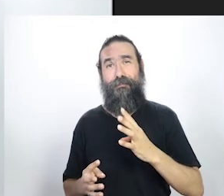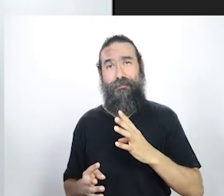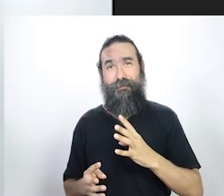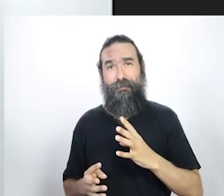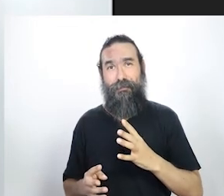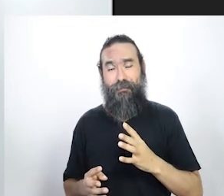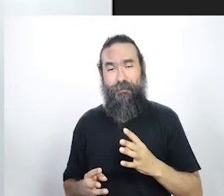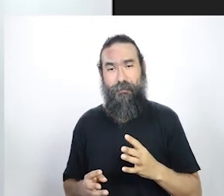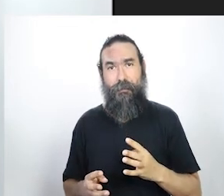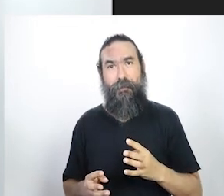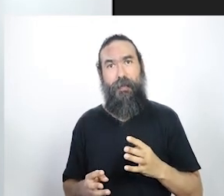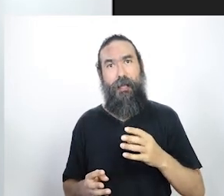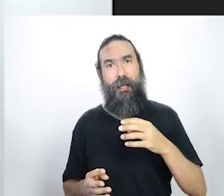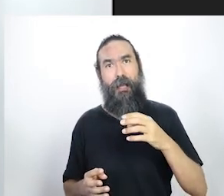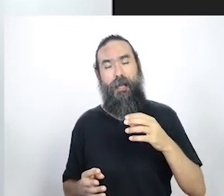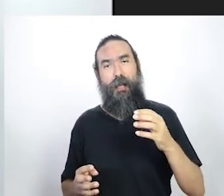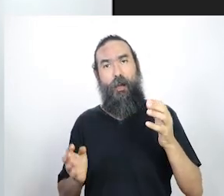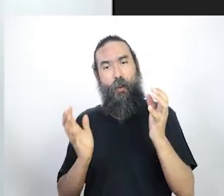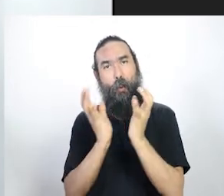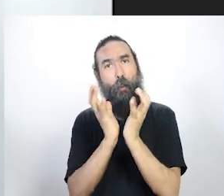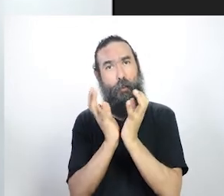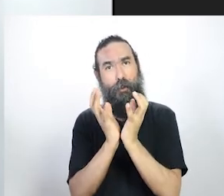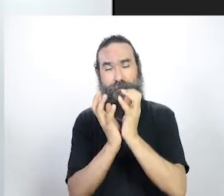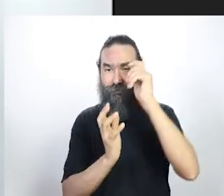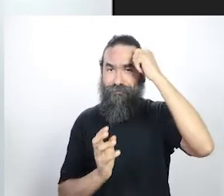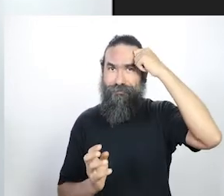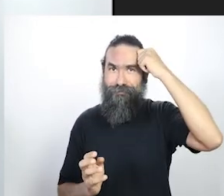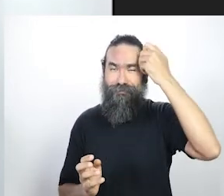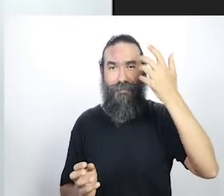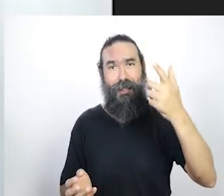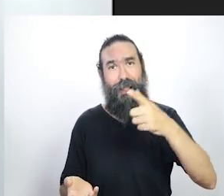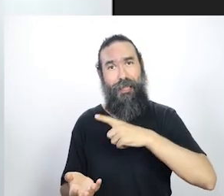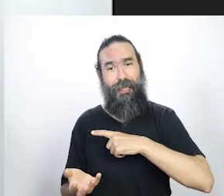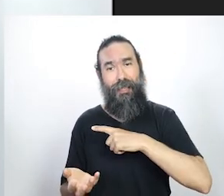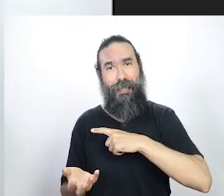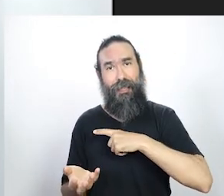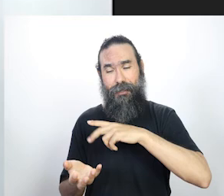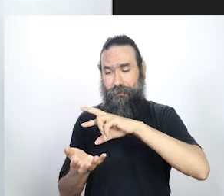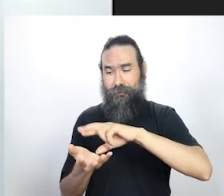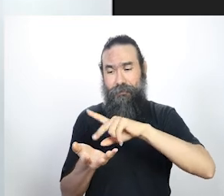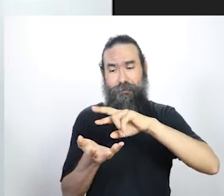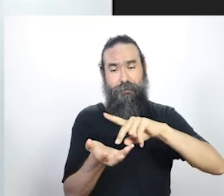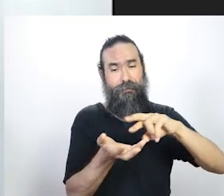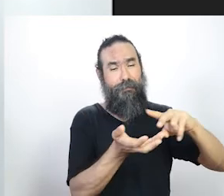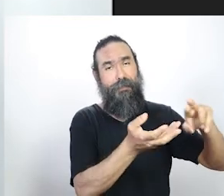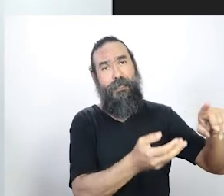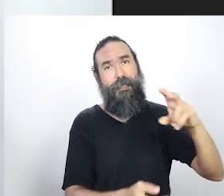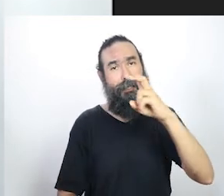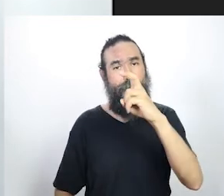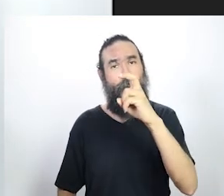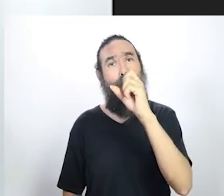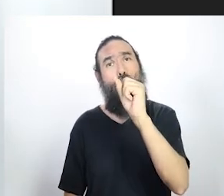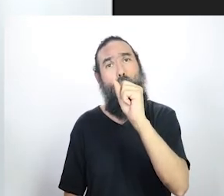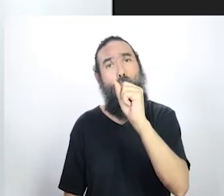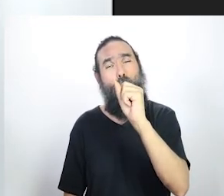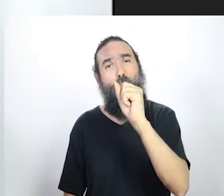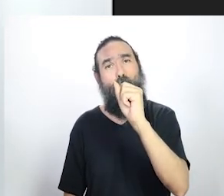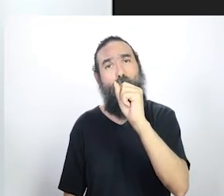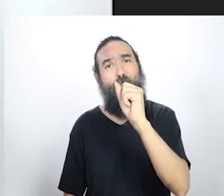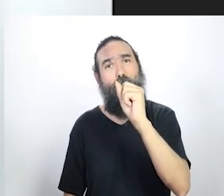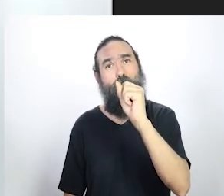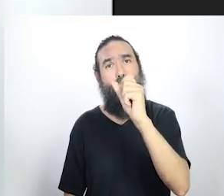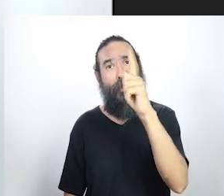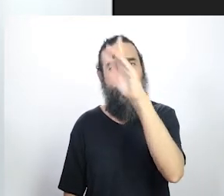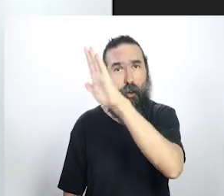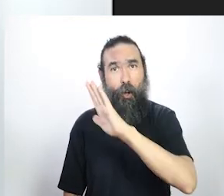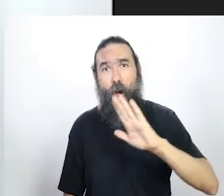e conhecendo as outras comunidades quilombola. Hoje nós temos 58 comunidades certificadas no nosso estado de Goiás,